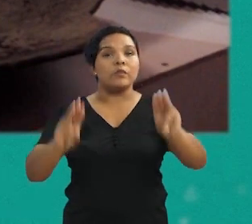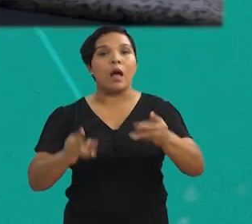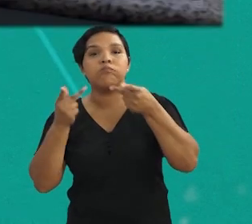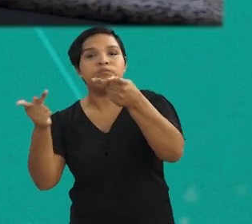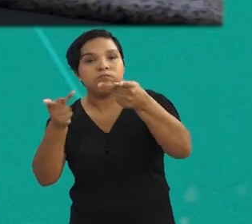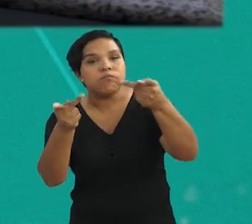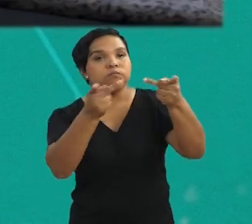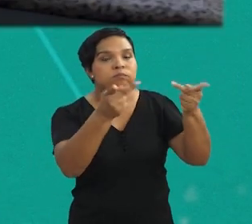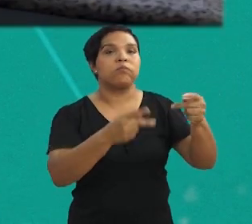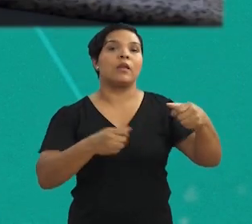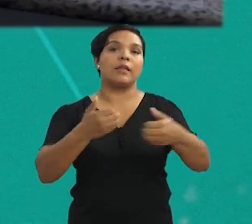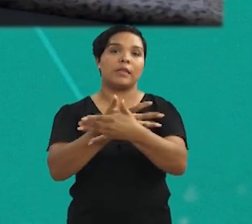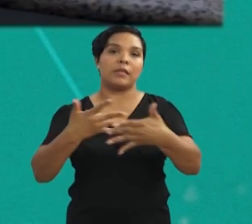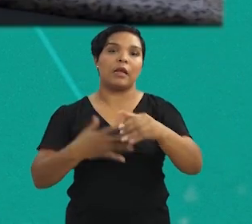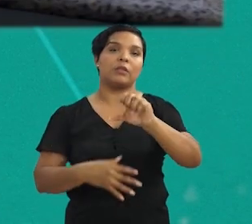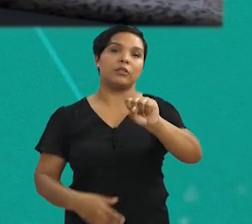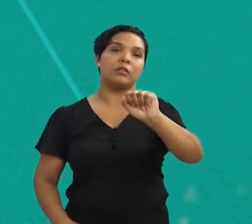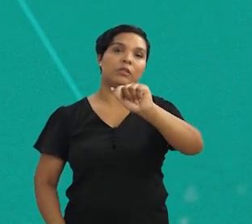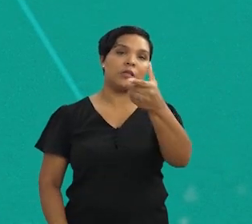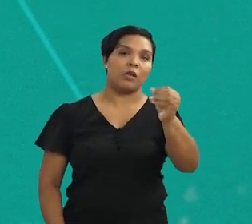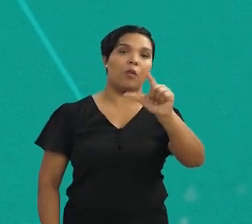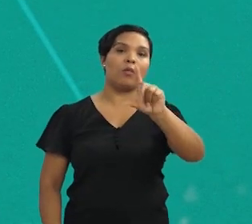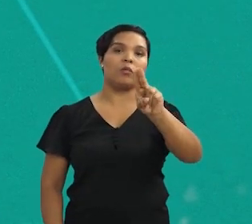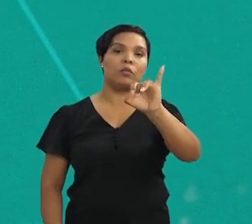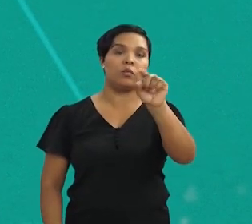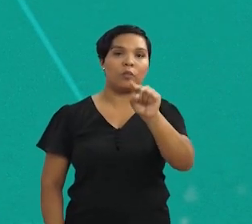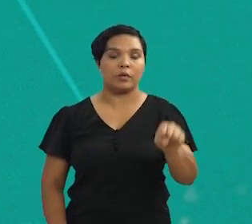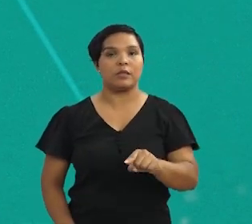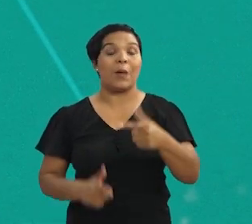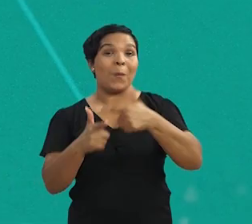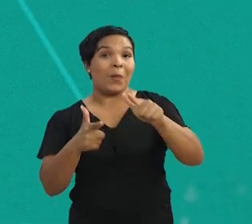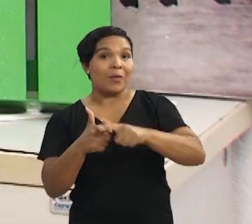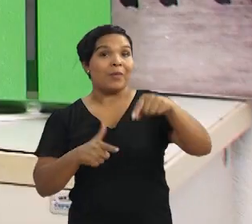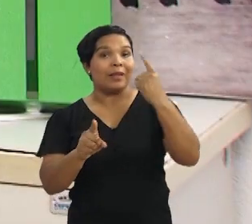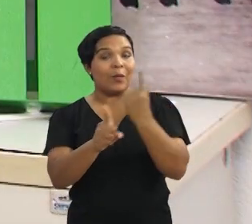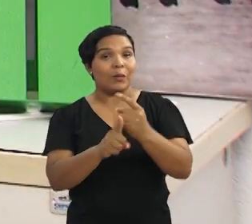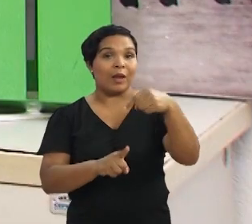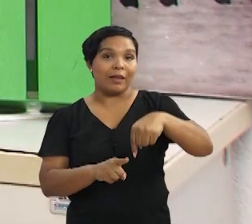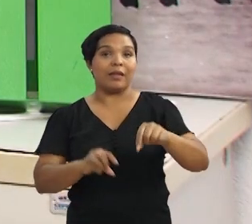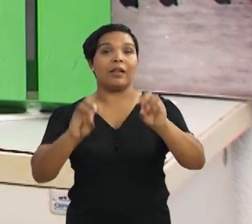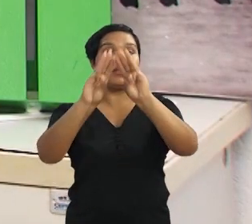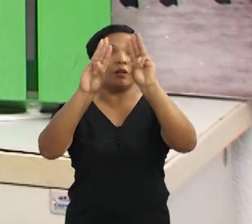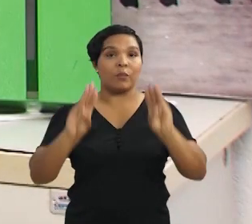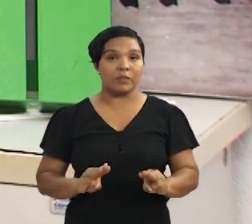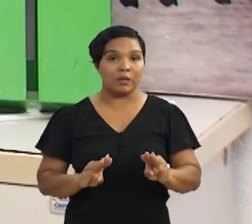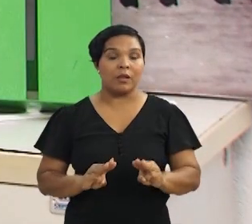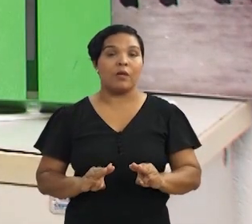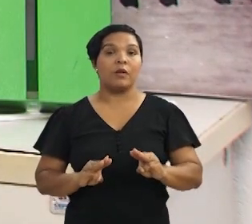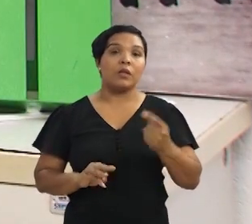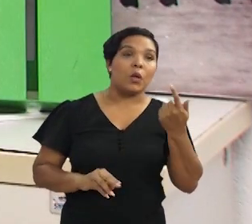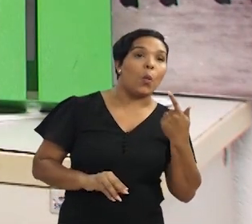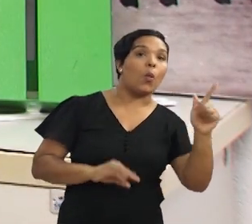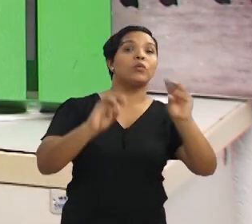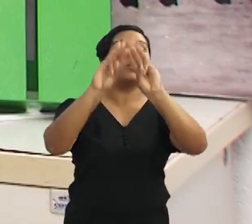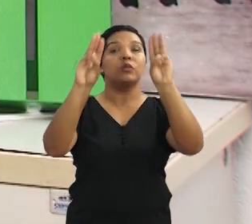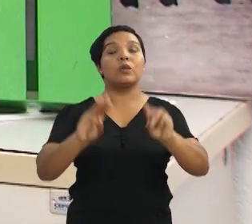alguns museus aqui da cidade de São Luís. A principal problemática que a gente encontrou, tanto aqui no Memorial IFMA